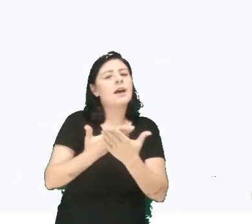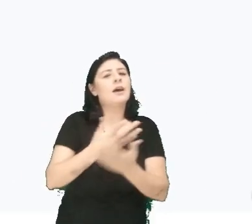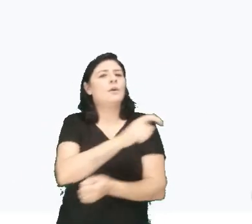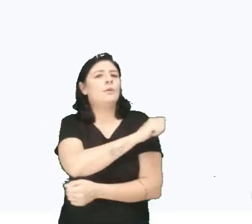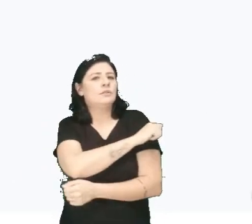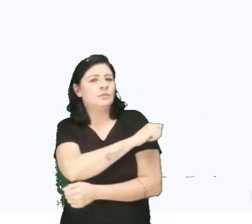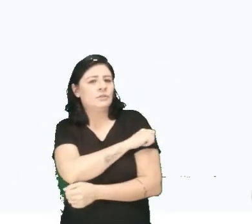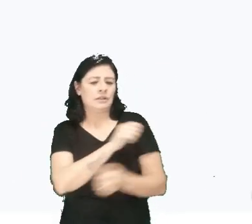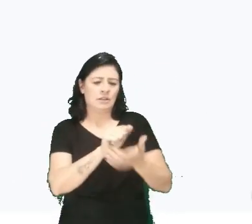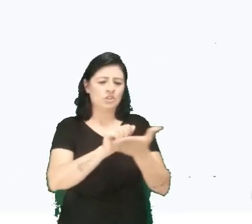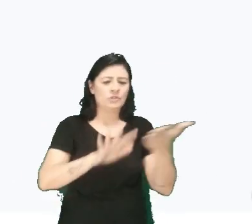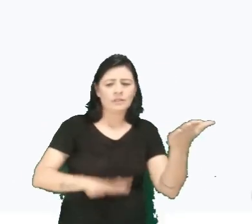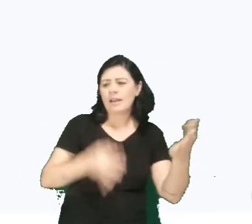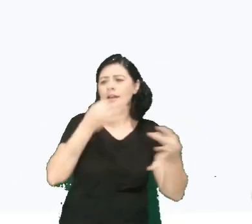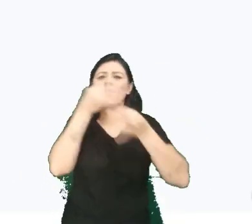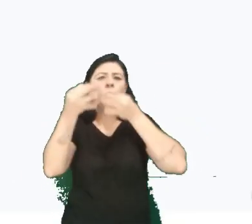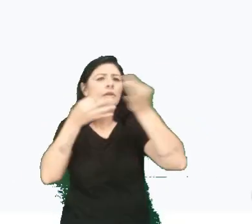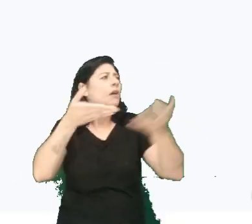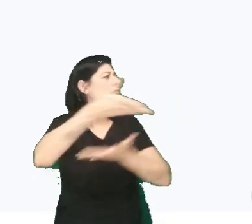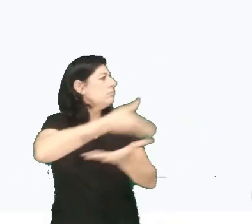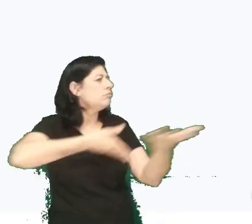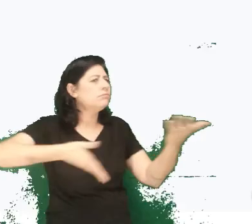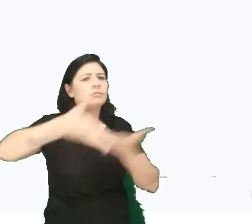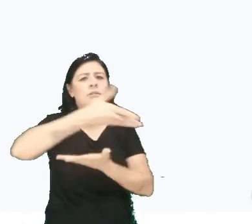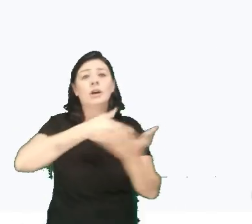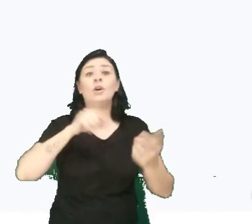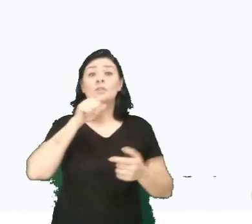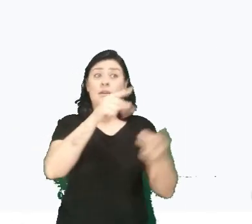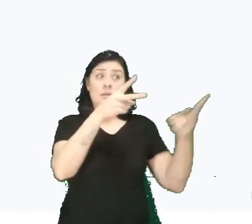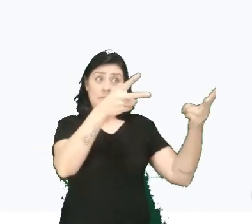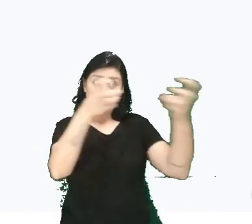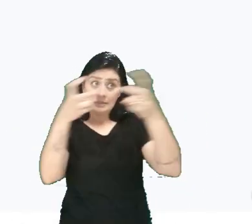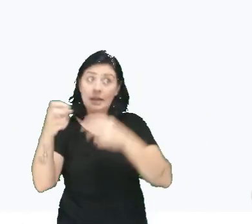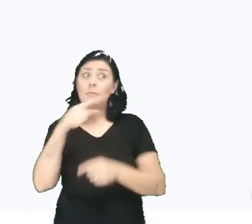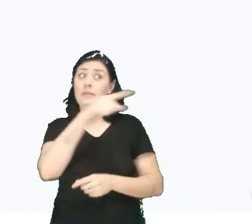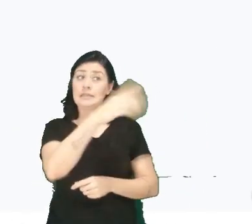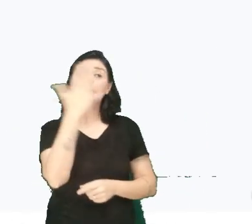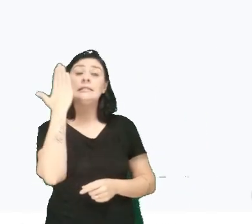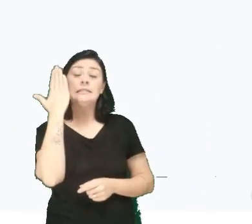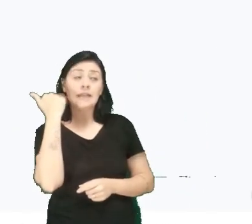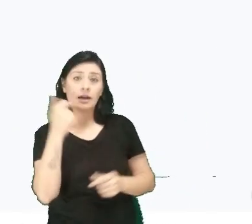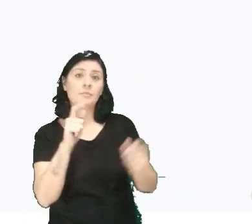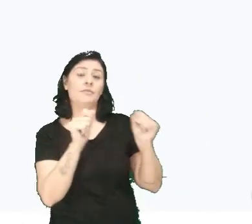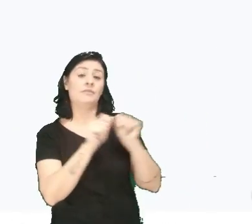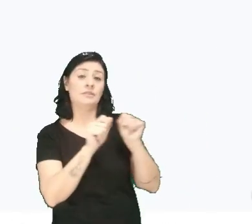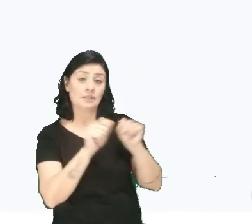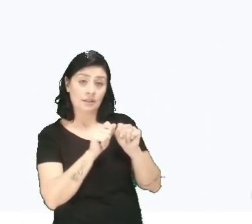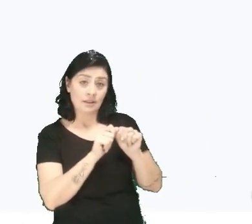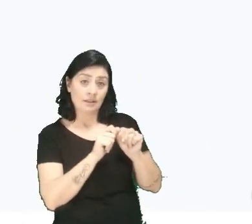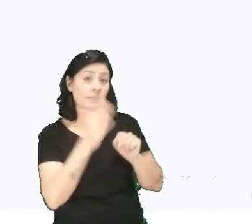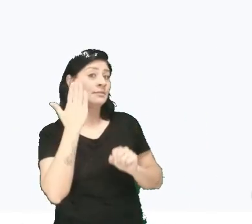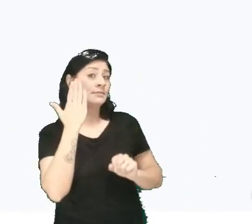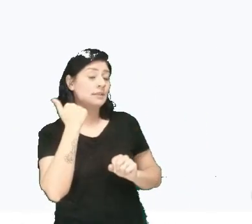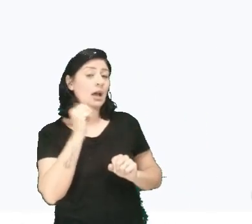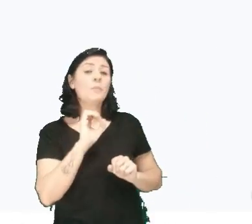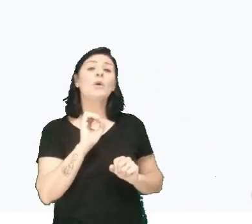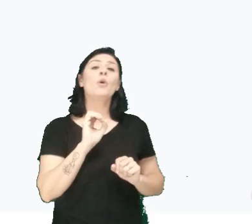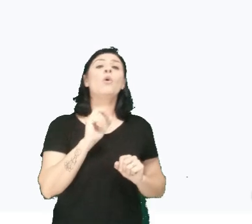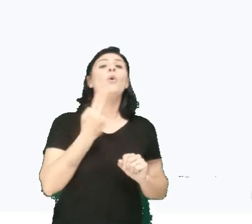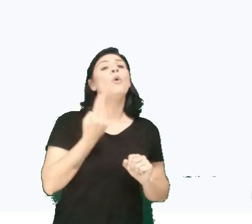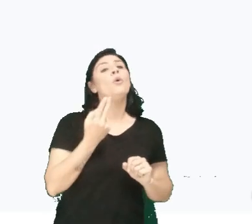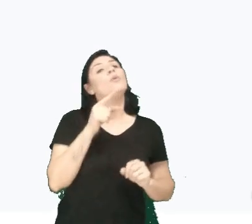realizando atividades, vai estar participando oralmente, e você vai poder avaliar se ele faz essa diferenciação entre a quantidade de lados, ou